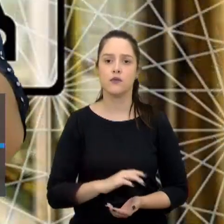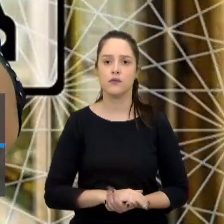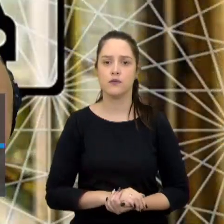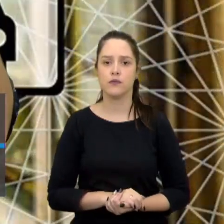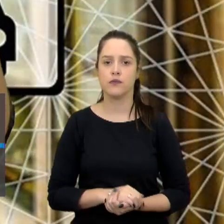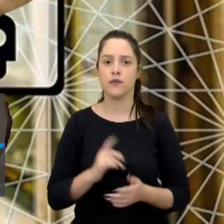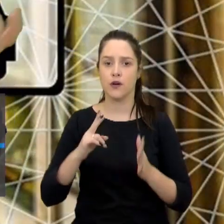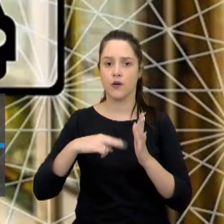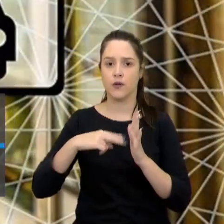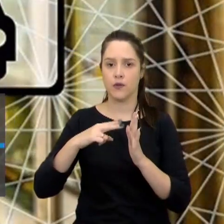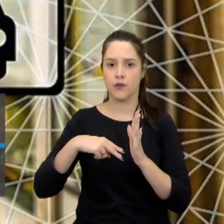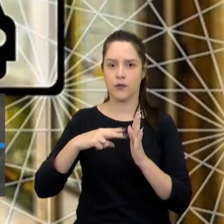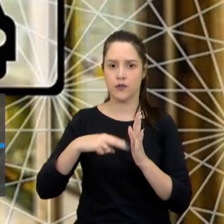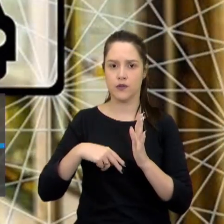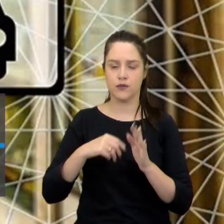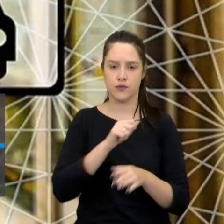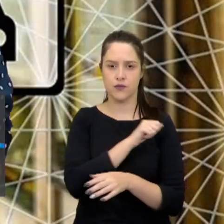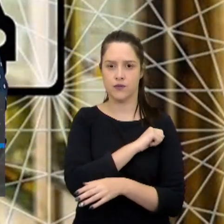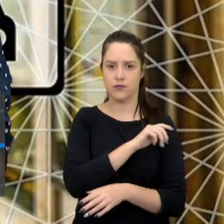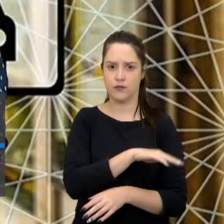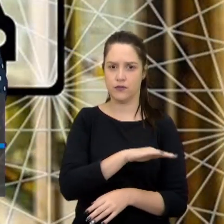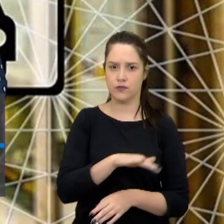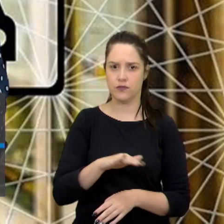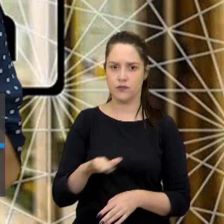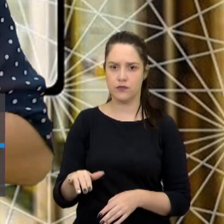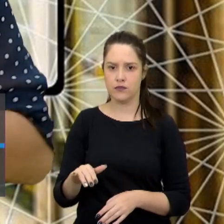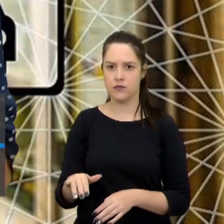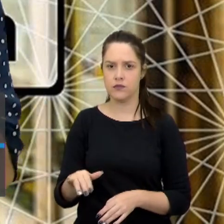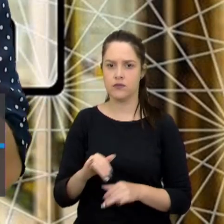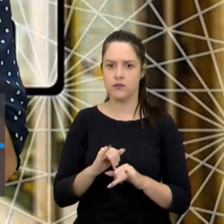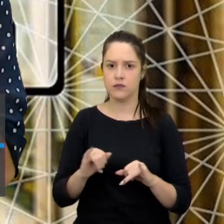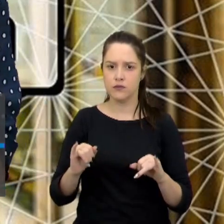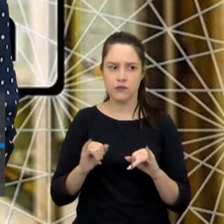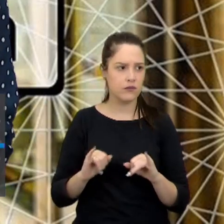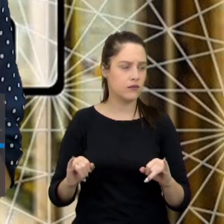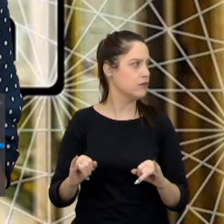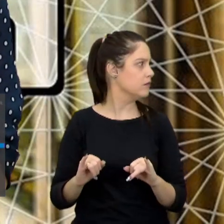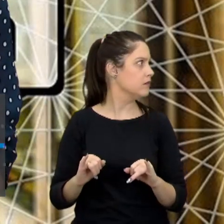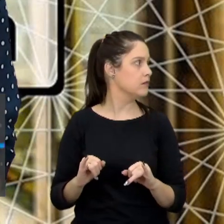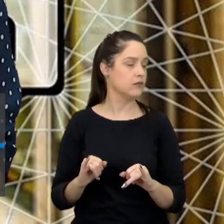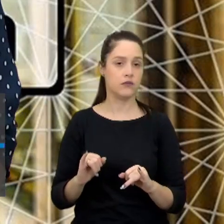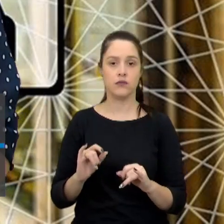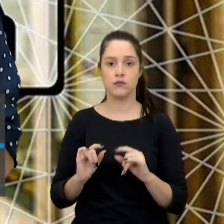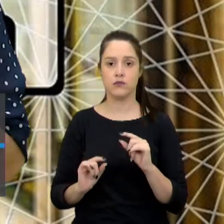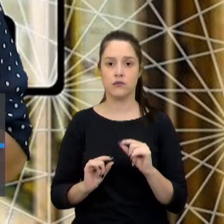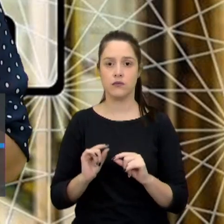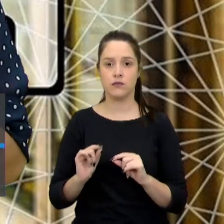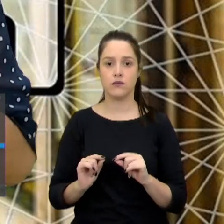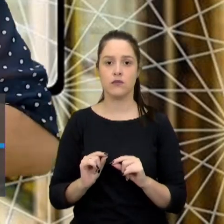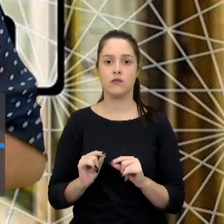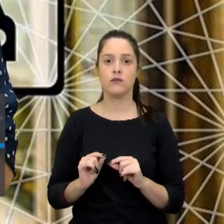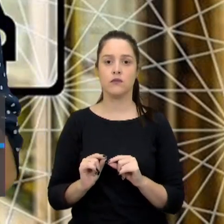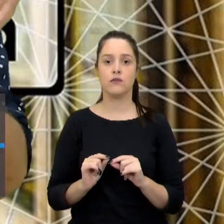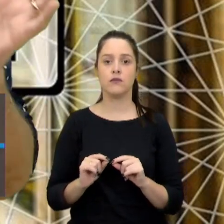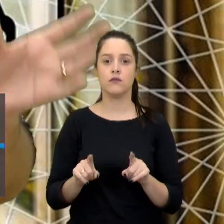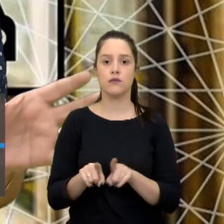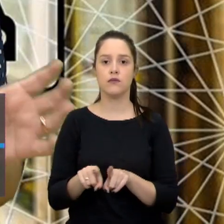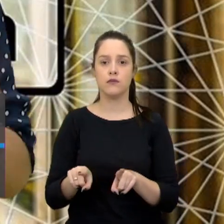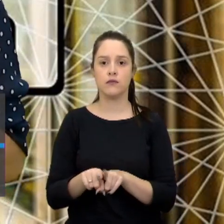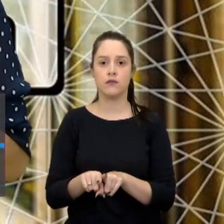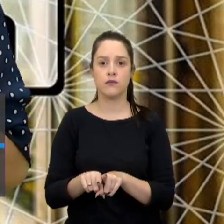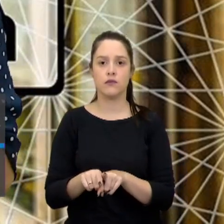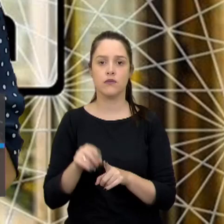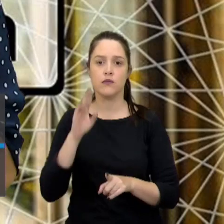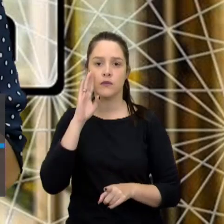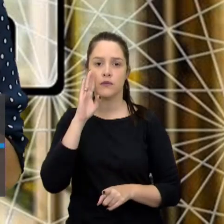a leitura dos anúncios, ela ocorre às vezes, ou muitas vezes, né, em sua maioria, pela imagem e também pelo elemento sonoro.